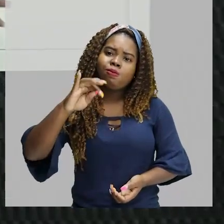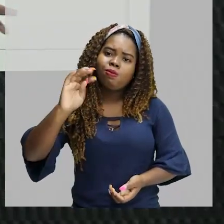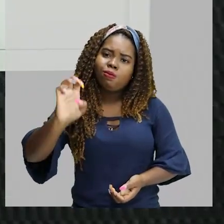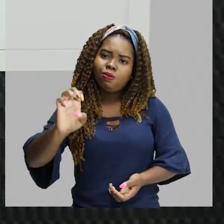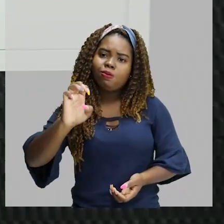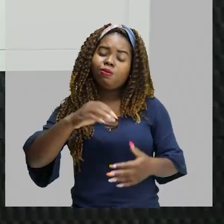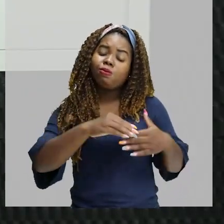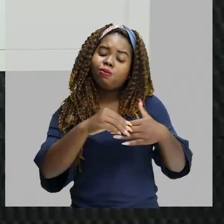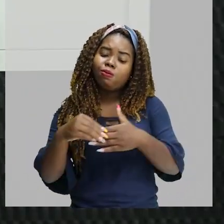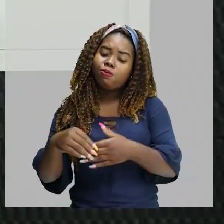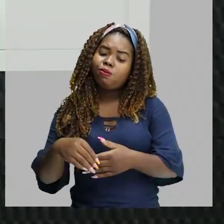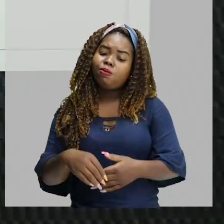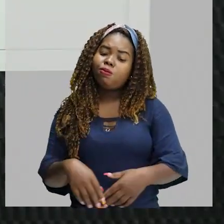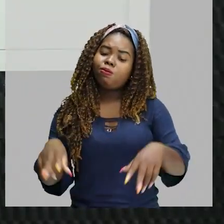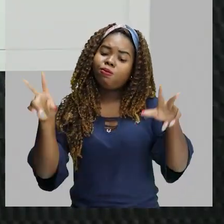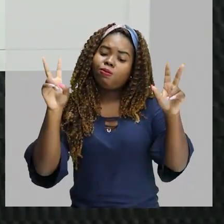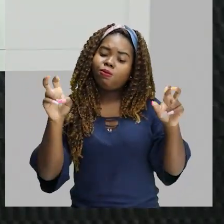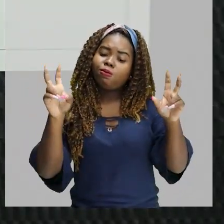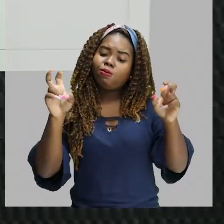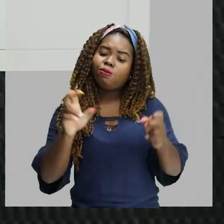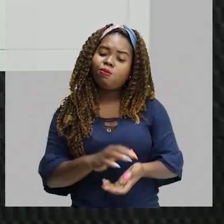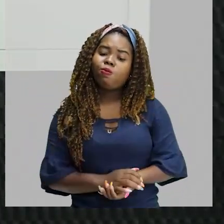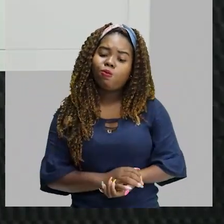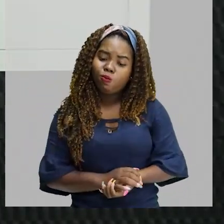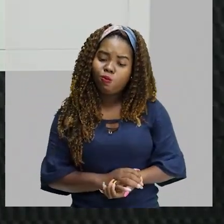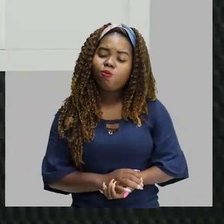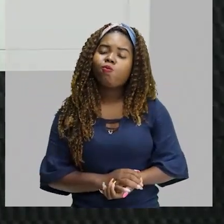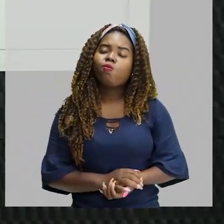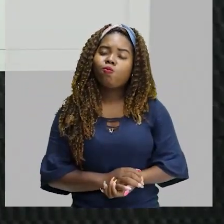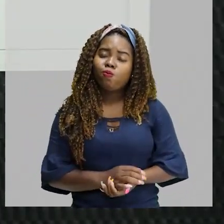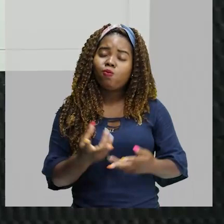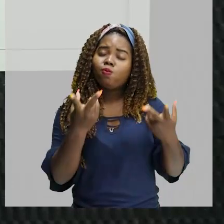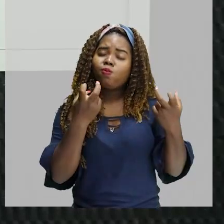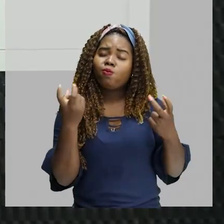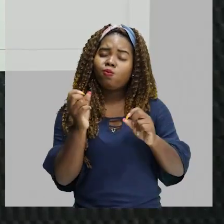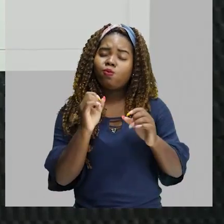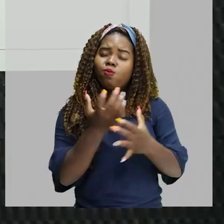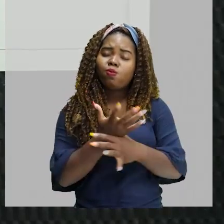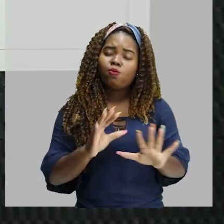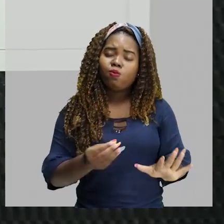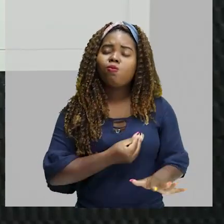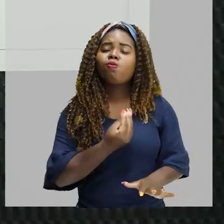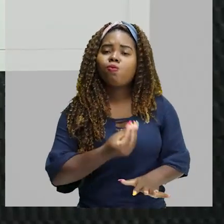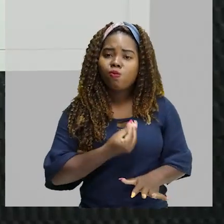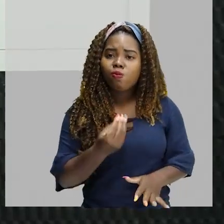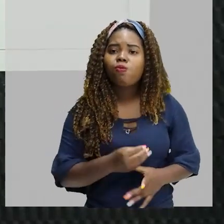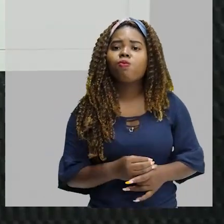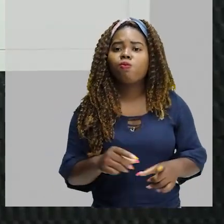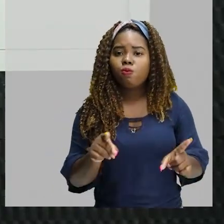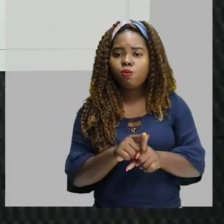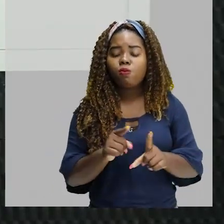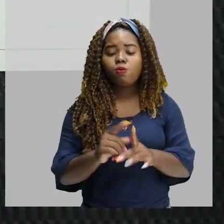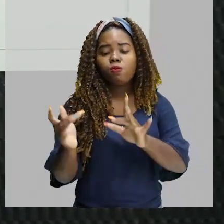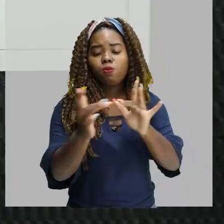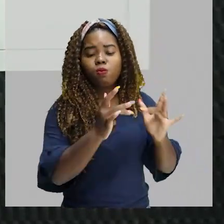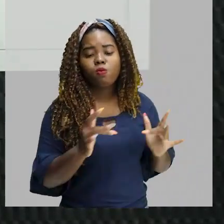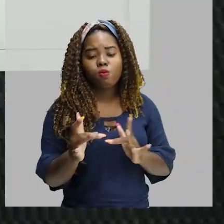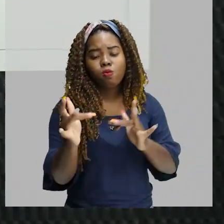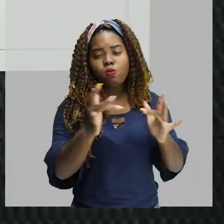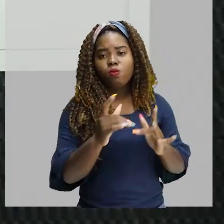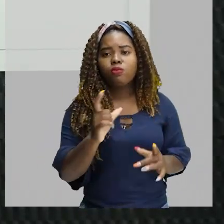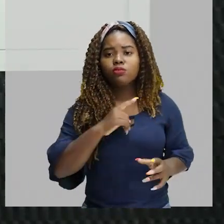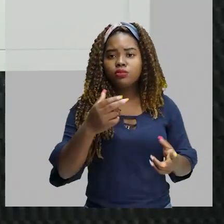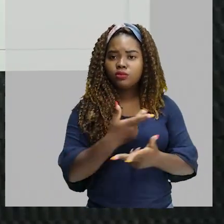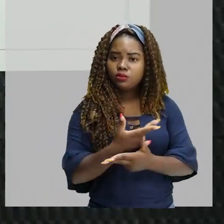Nietzsche traz essa expressão do niilismo que leva e que você percebe o encerramento dessa existência, que você entra em contato com isso. Então nós